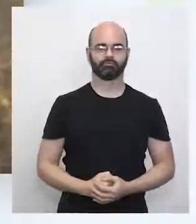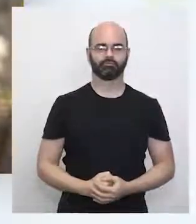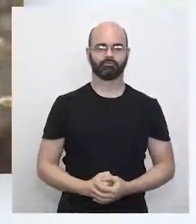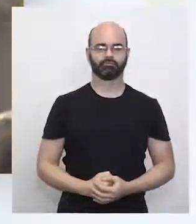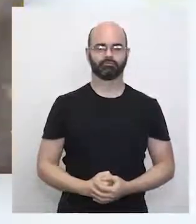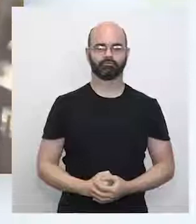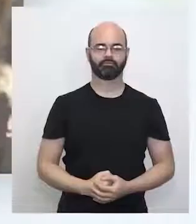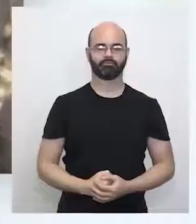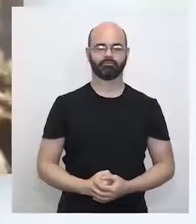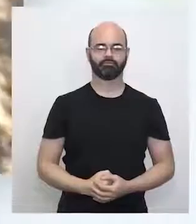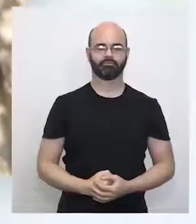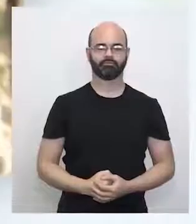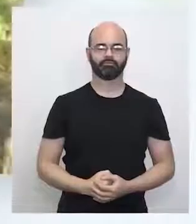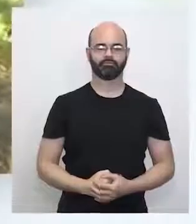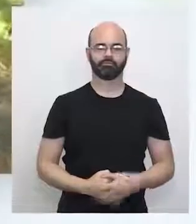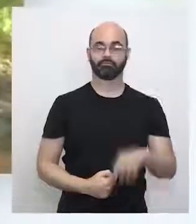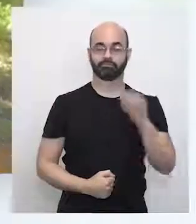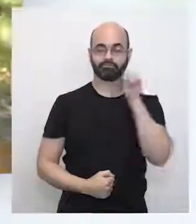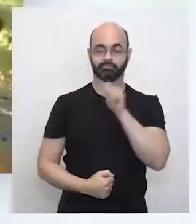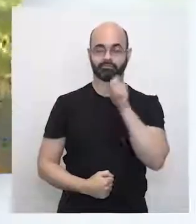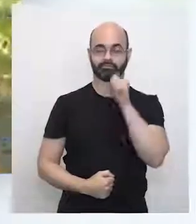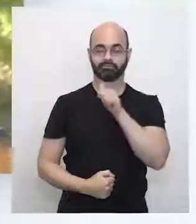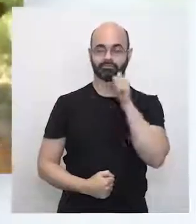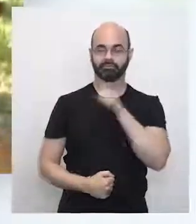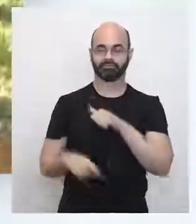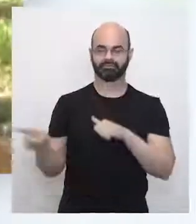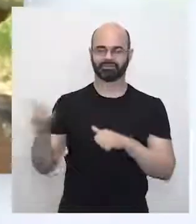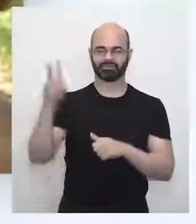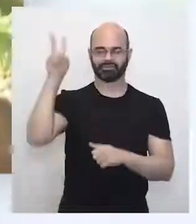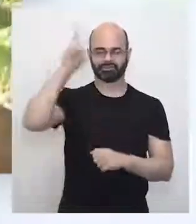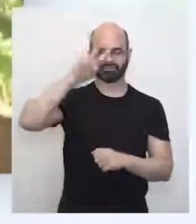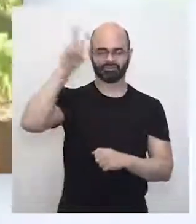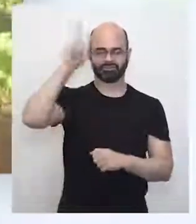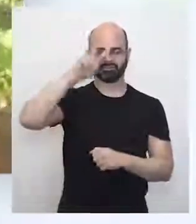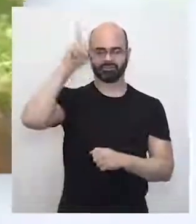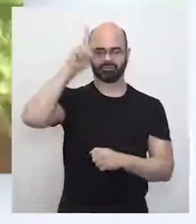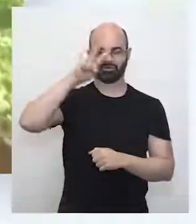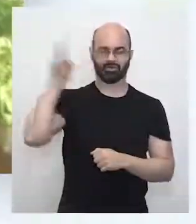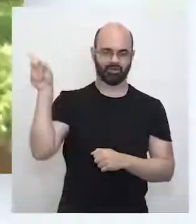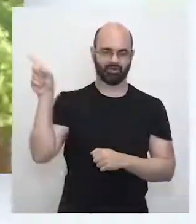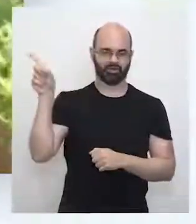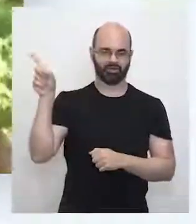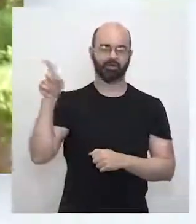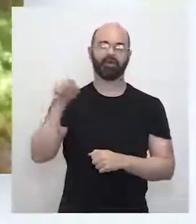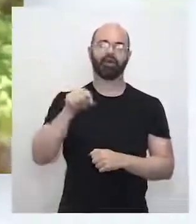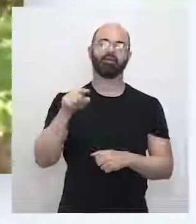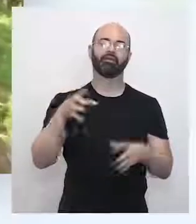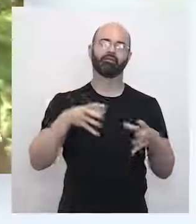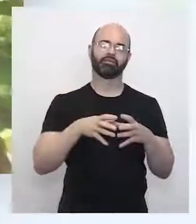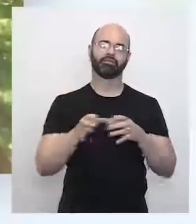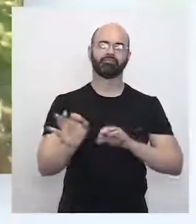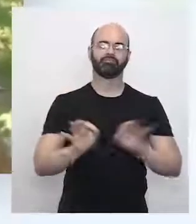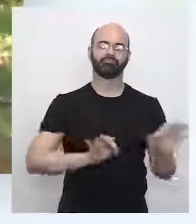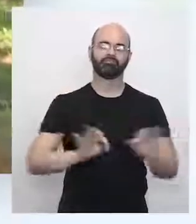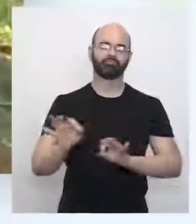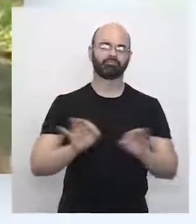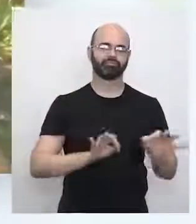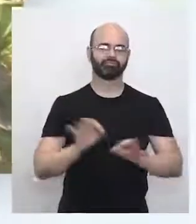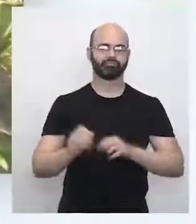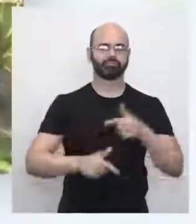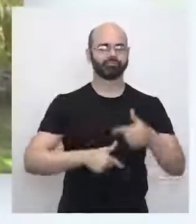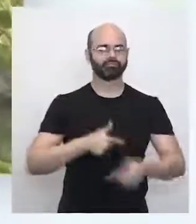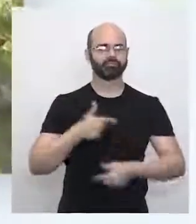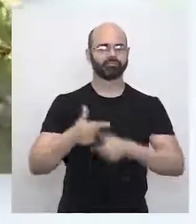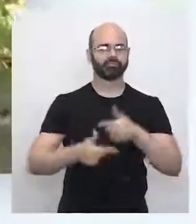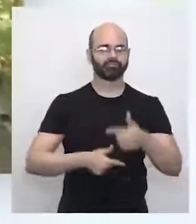A história desta mulher é também a de tantas outras que se organizaram num movimento social que ganhou força a partir